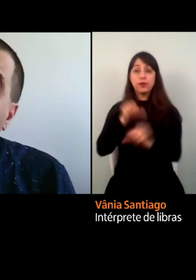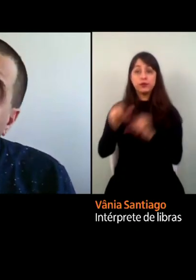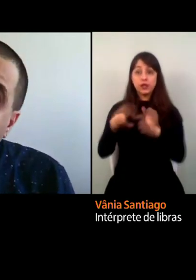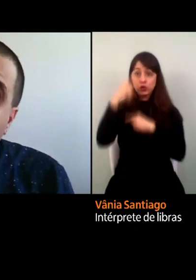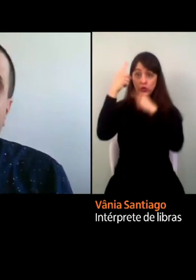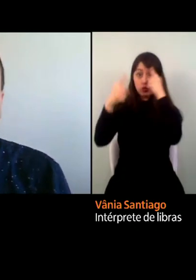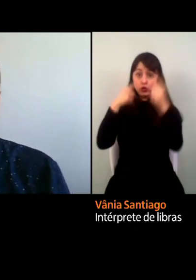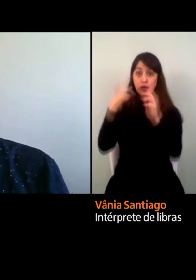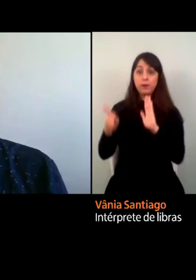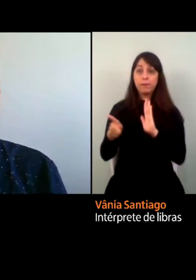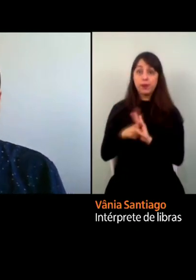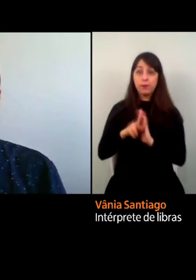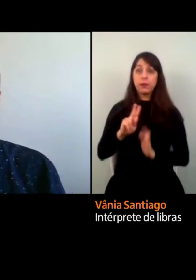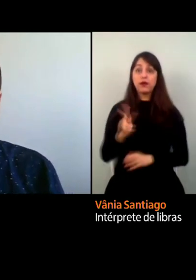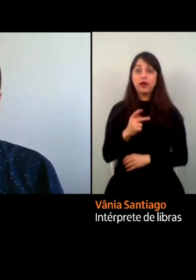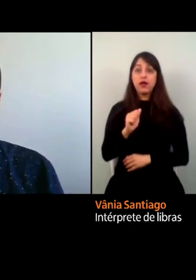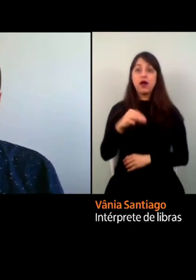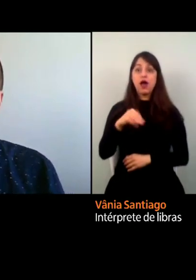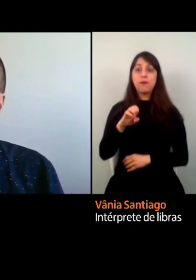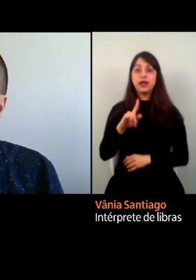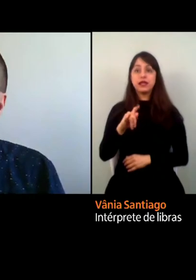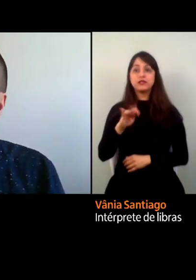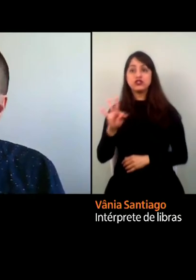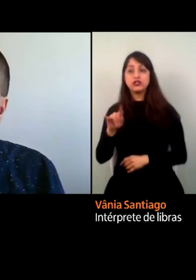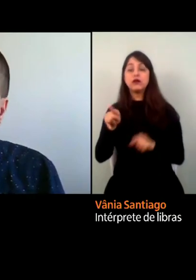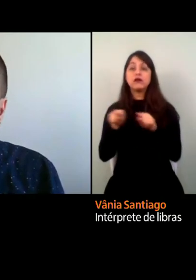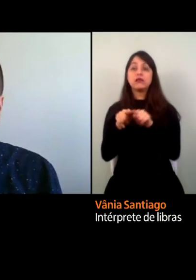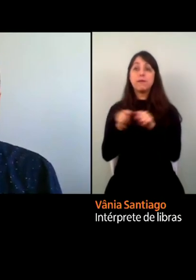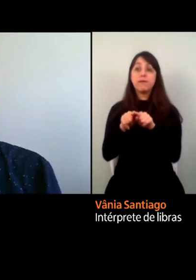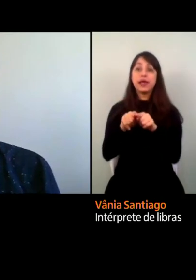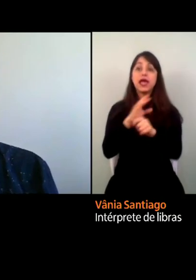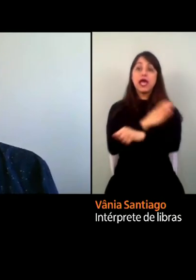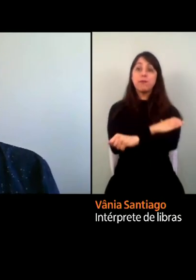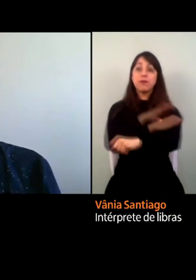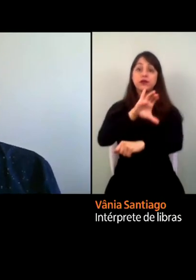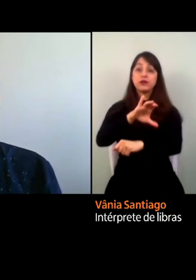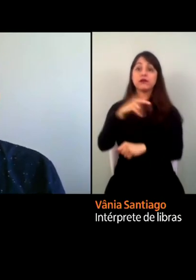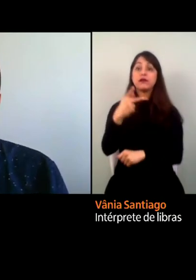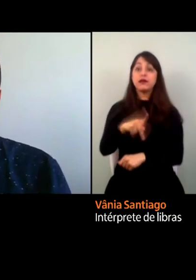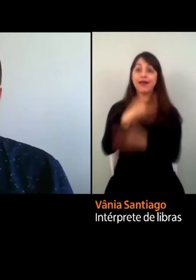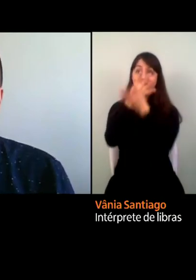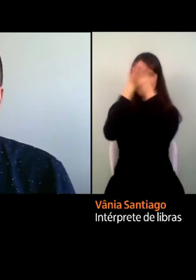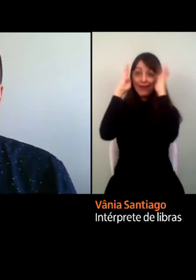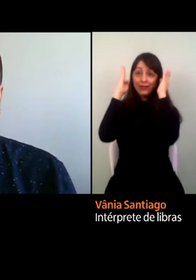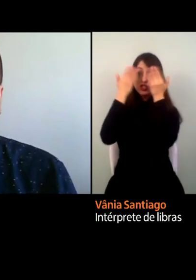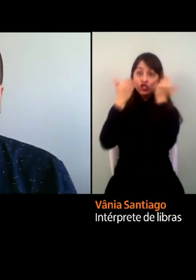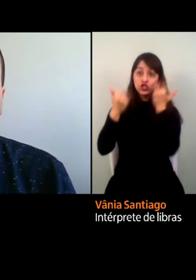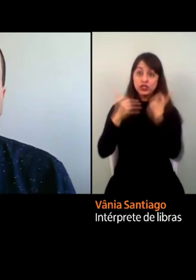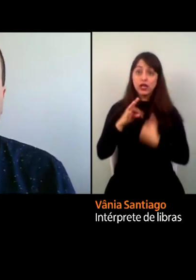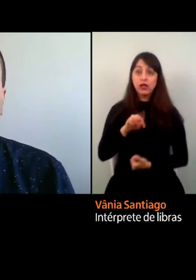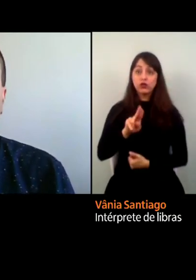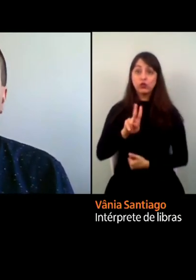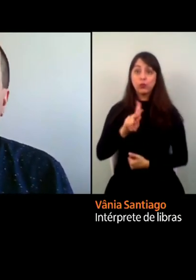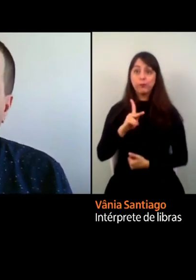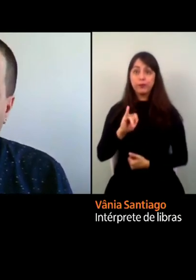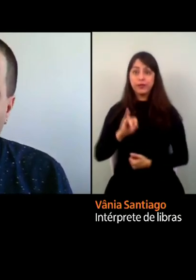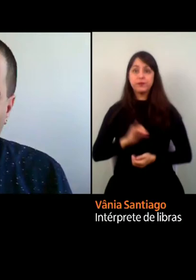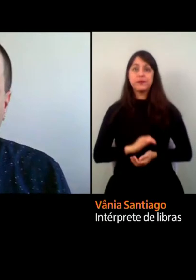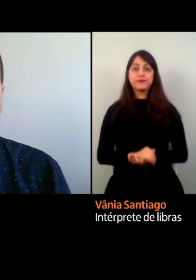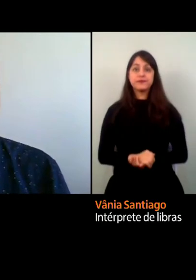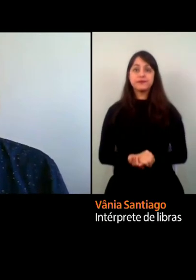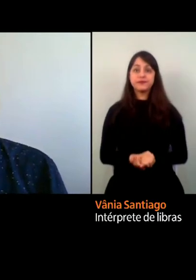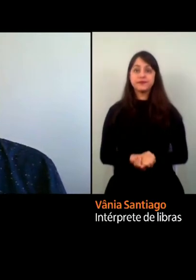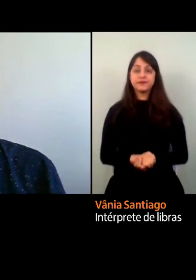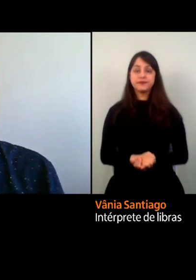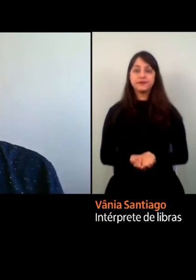em afirmação do empoderamento indígena tupi. Eis outro modus operandi da